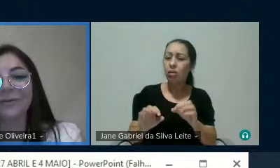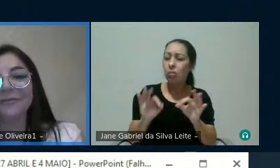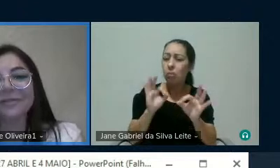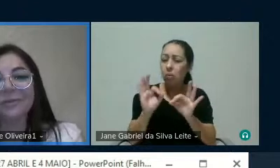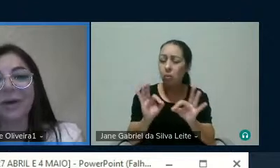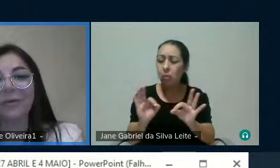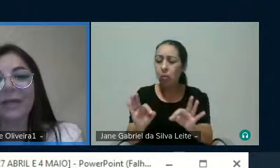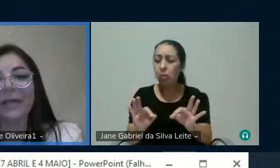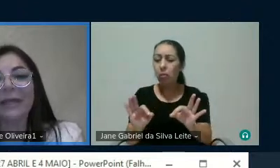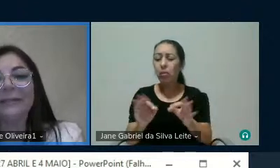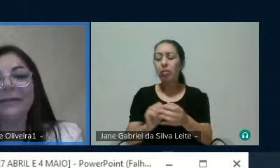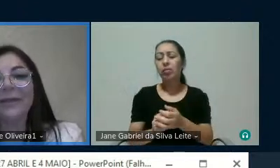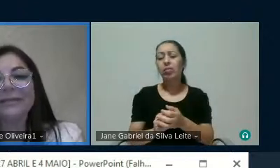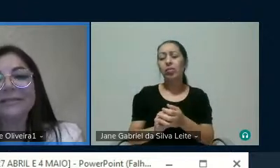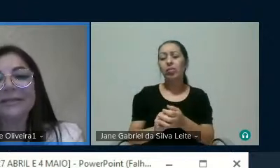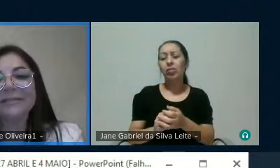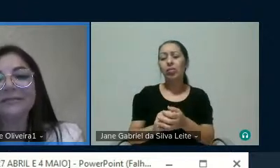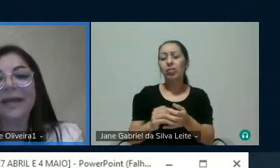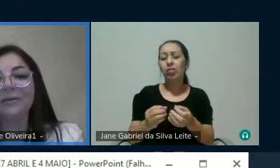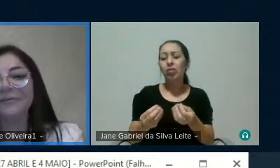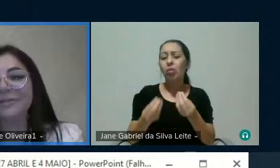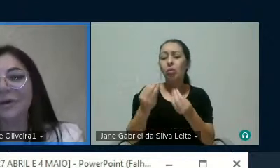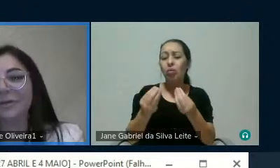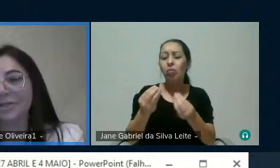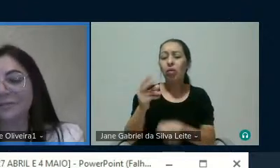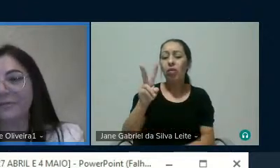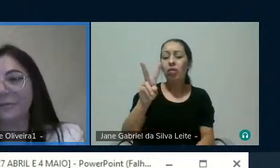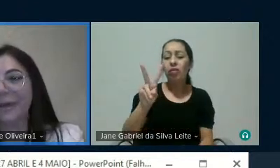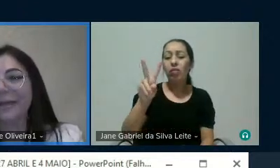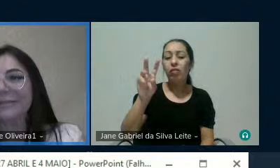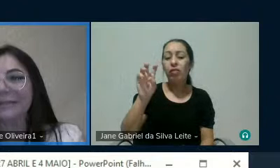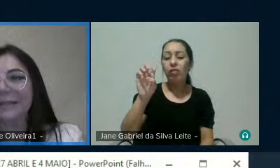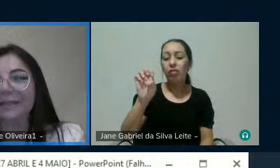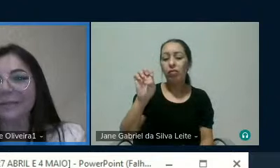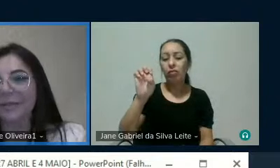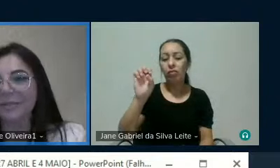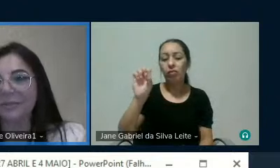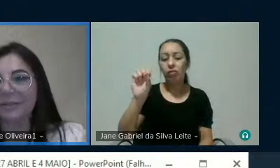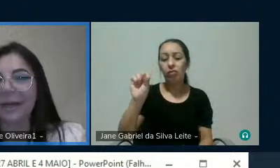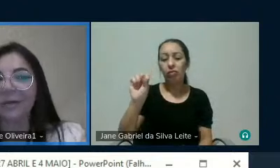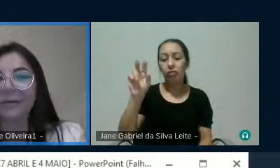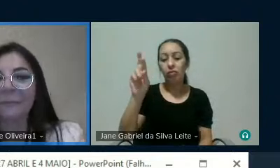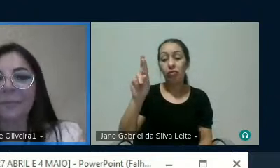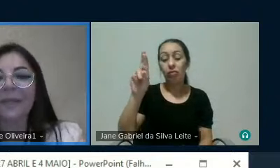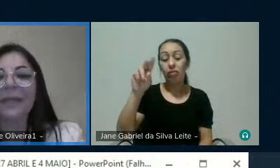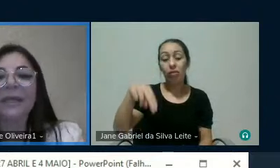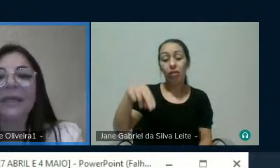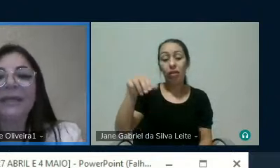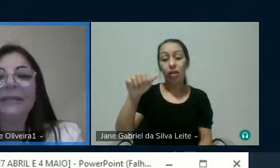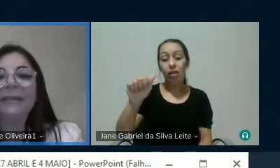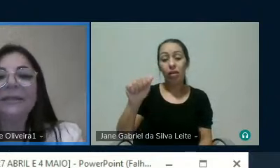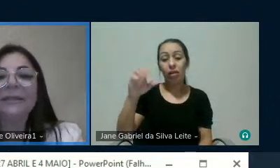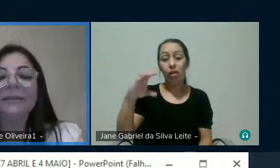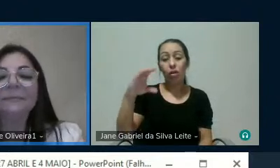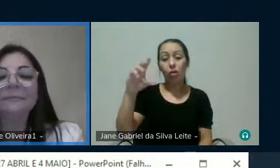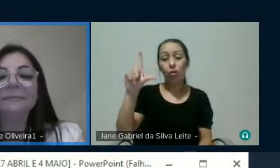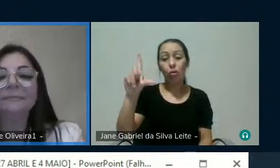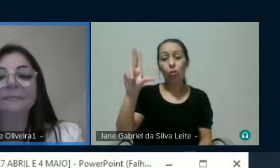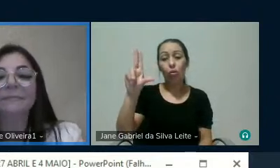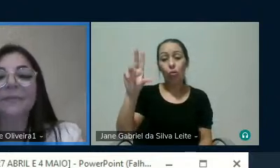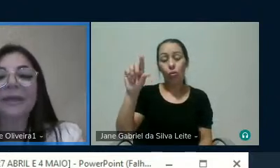chamada vernáculo visual. Então, esse vernáculo visual, que a gente vai ver mais detalhadamente em outra aula,